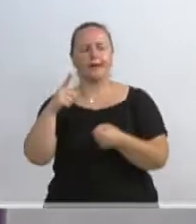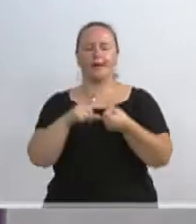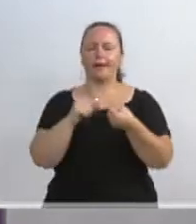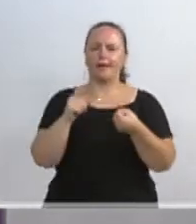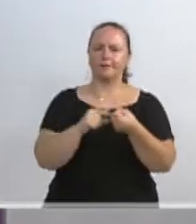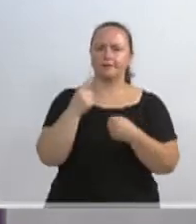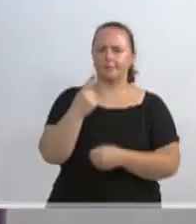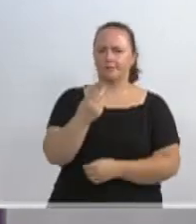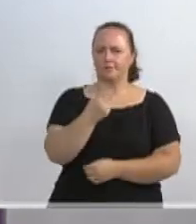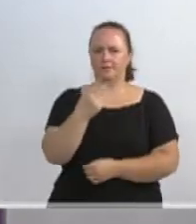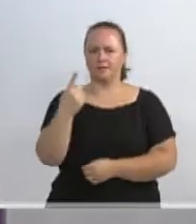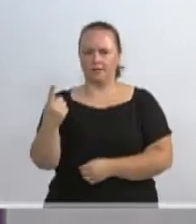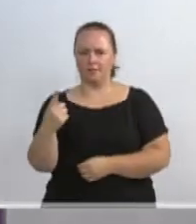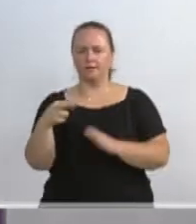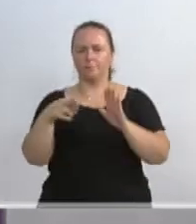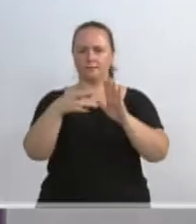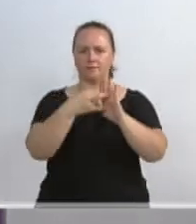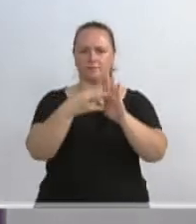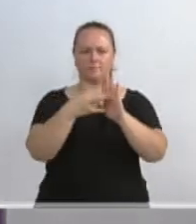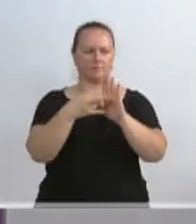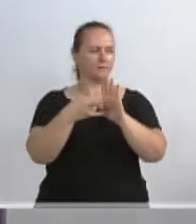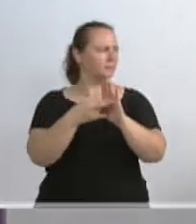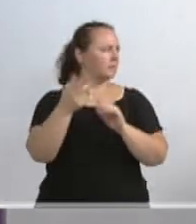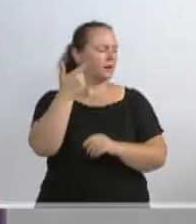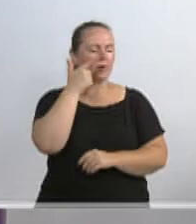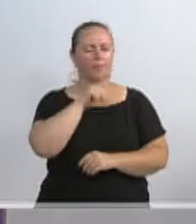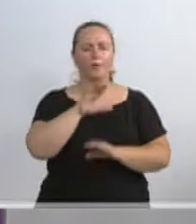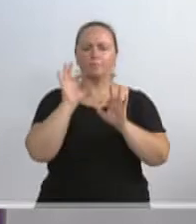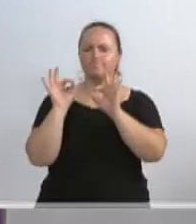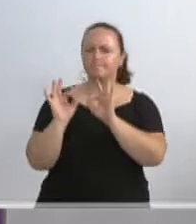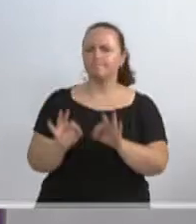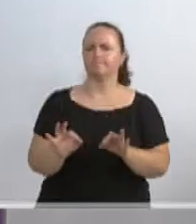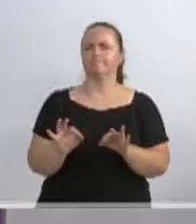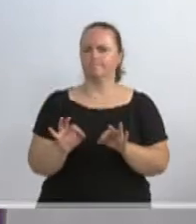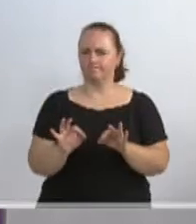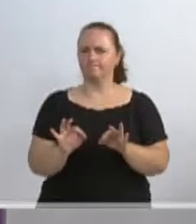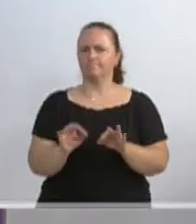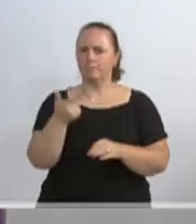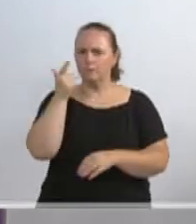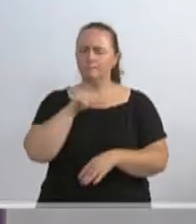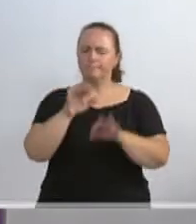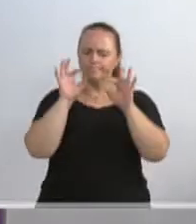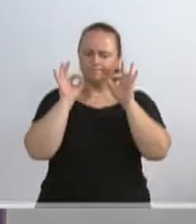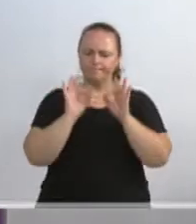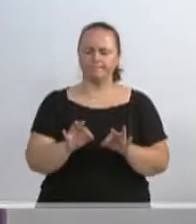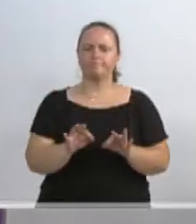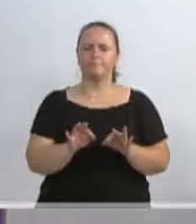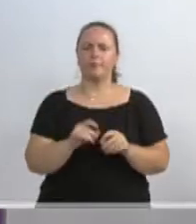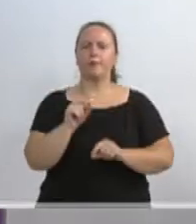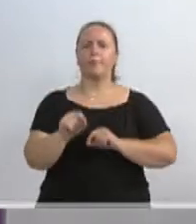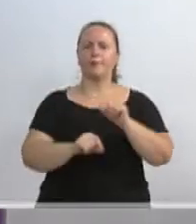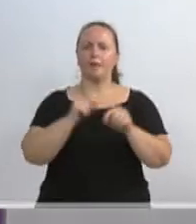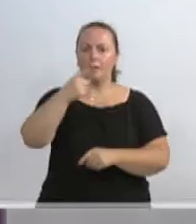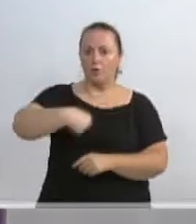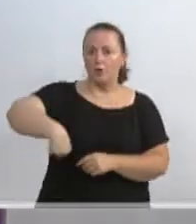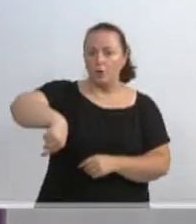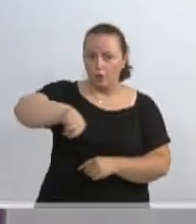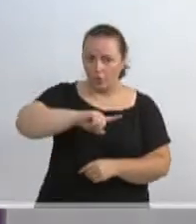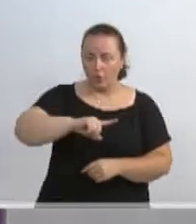do nosso regimento interno fazer alguma coisa que ele possa dá a vereador a condição e nós parlamentares